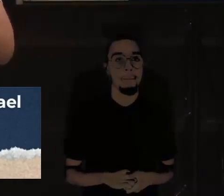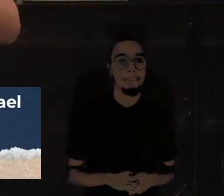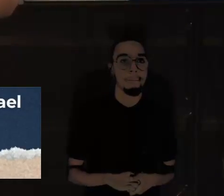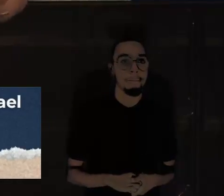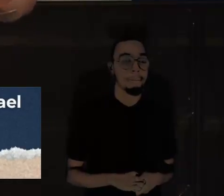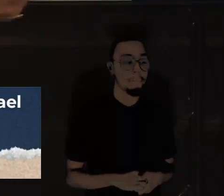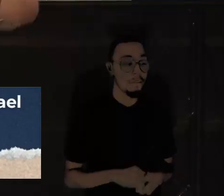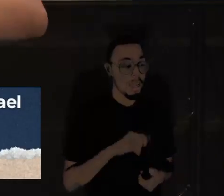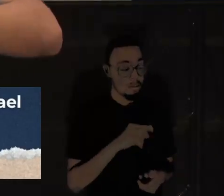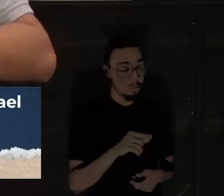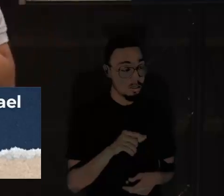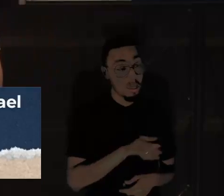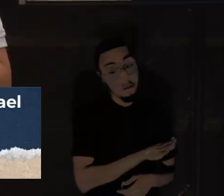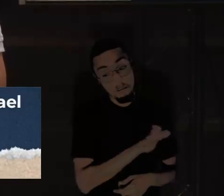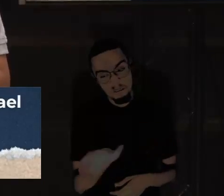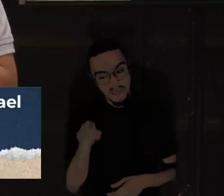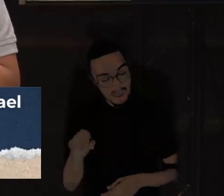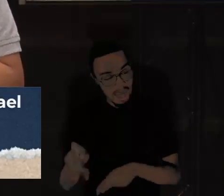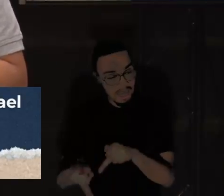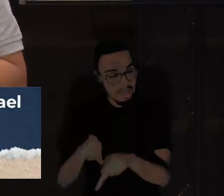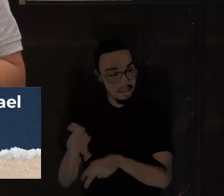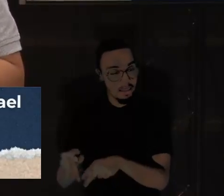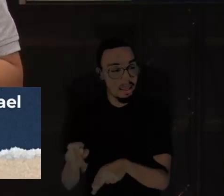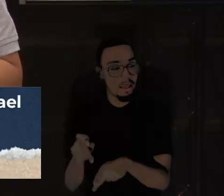vá libertar Israel das mãos de Midian.